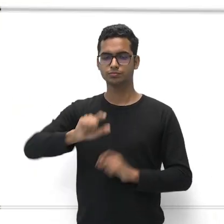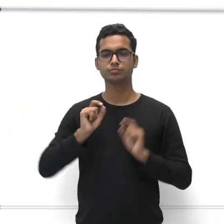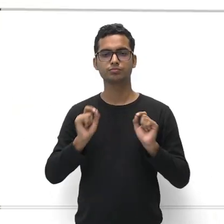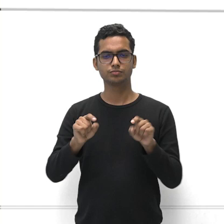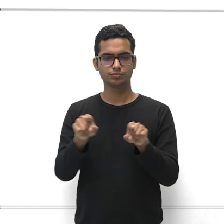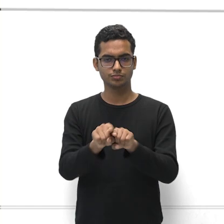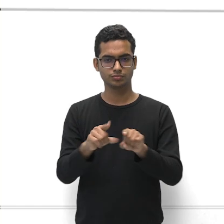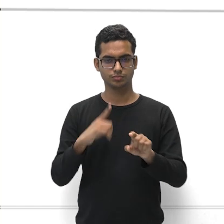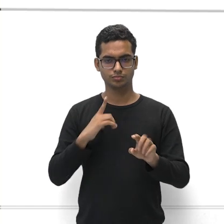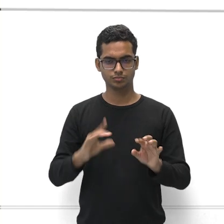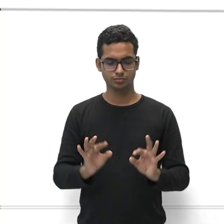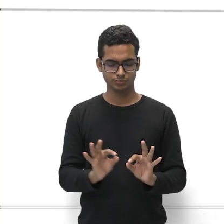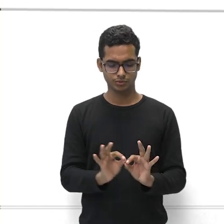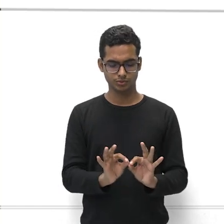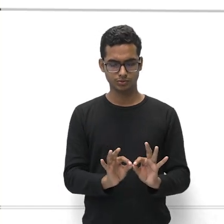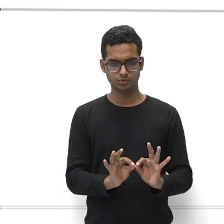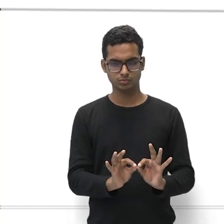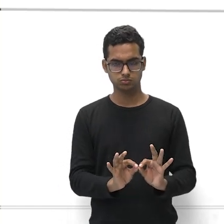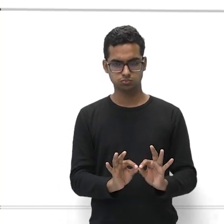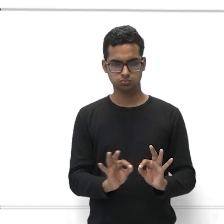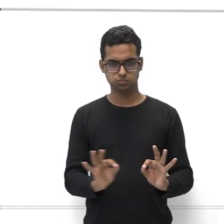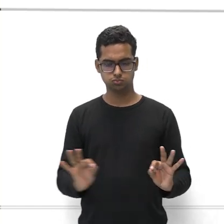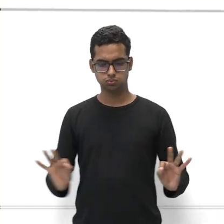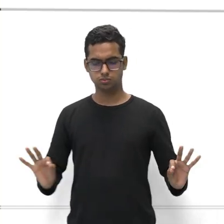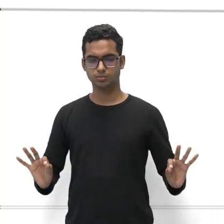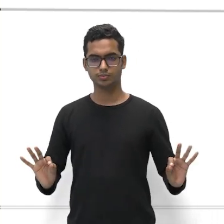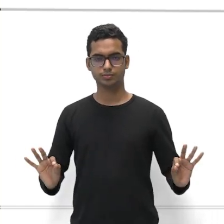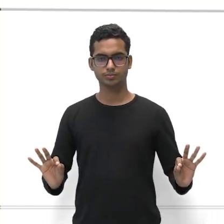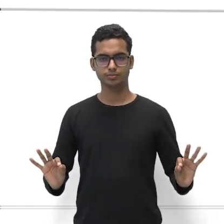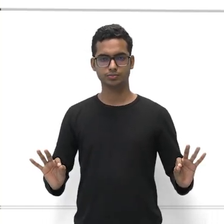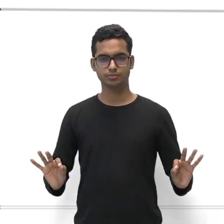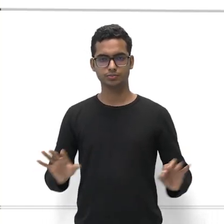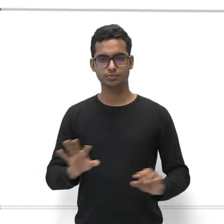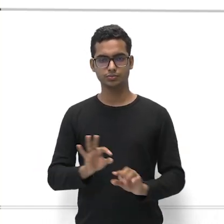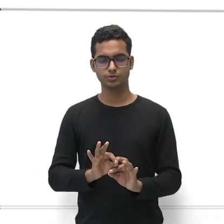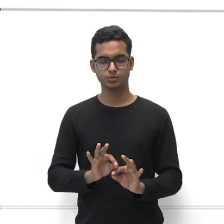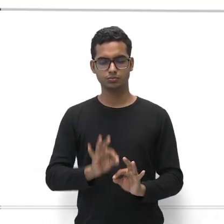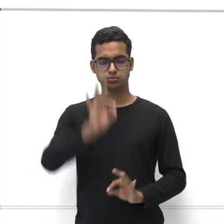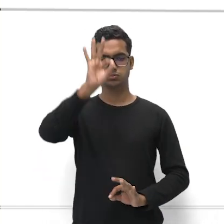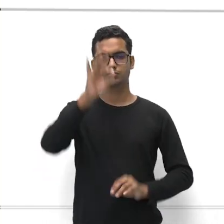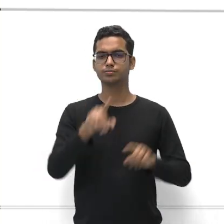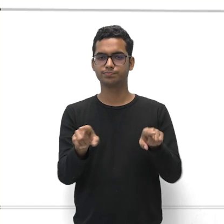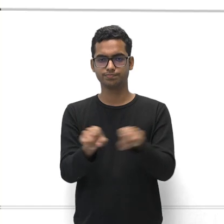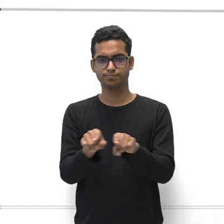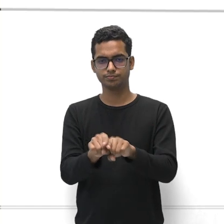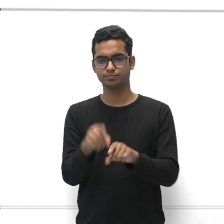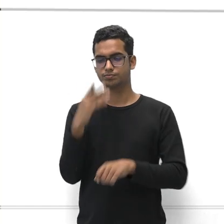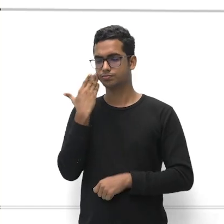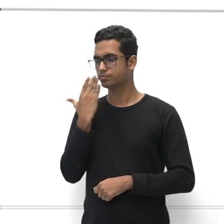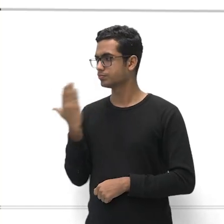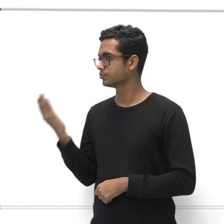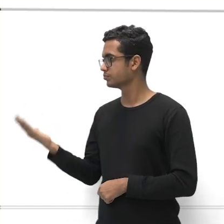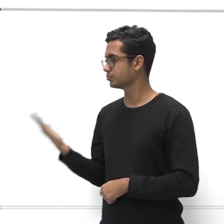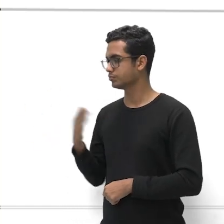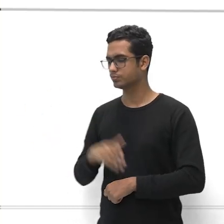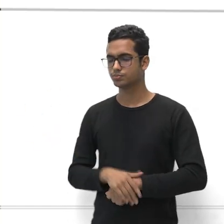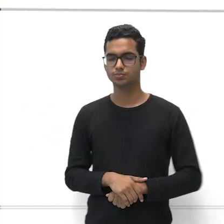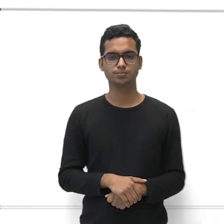nós construímos anteriormente, né? A gente determina aí dois arcos e traça a nossa reta perpendicular.